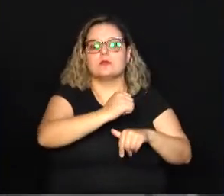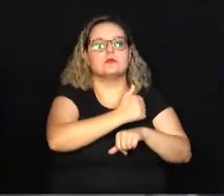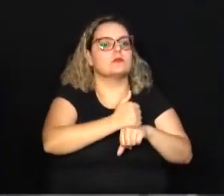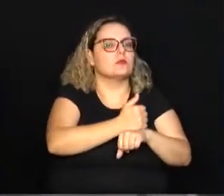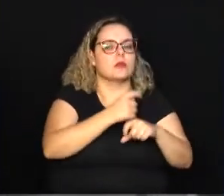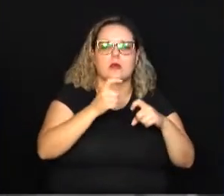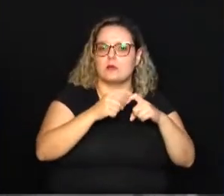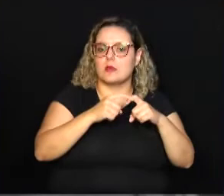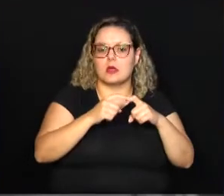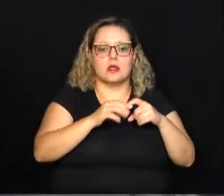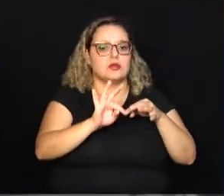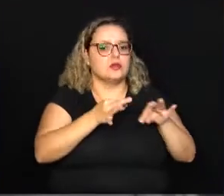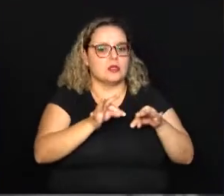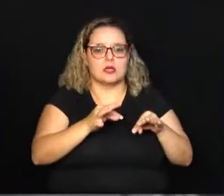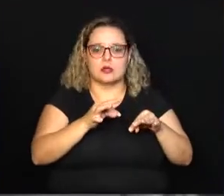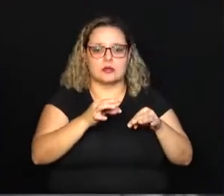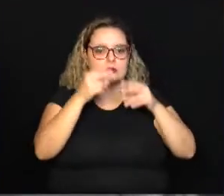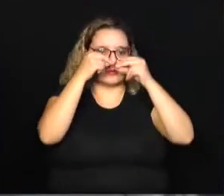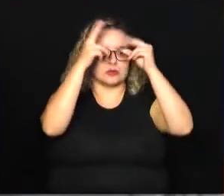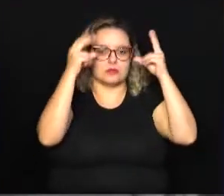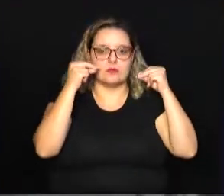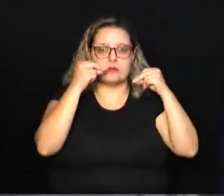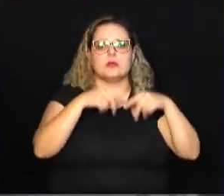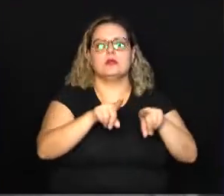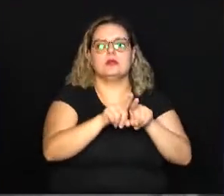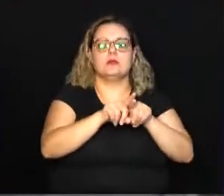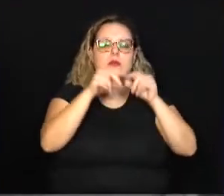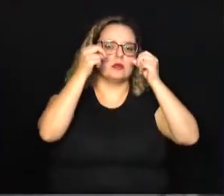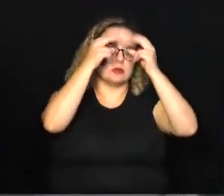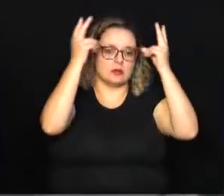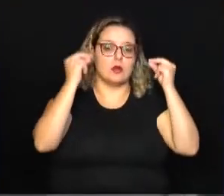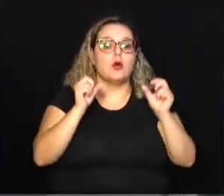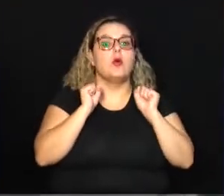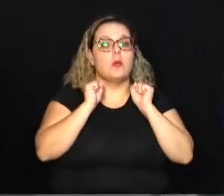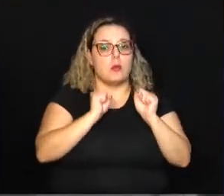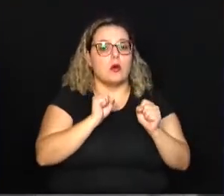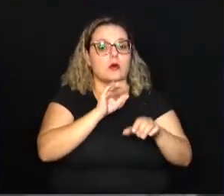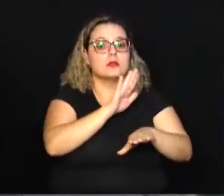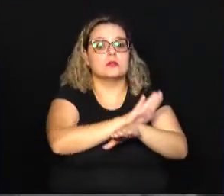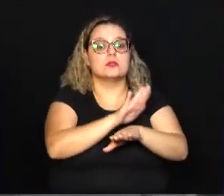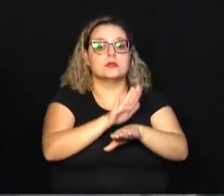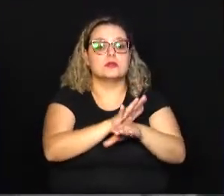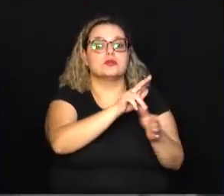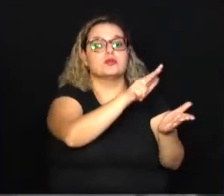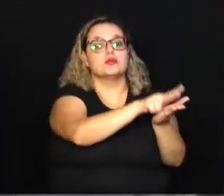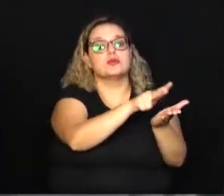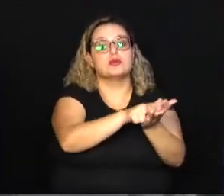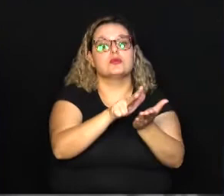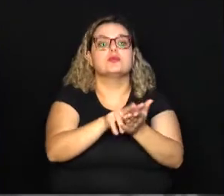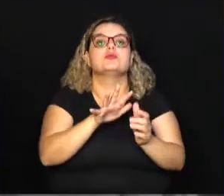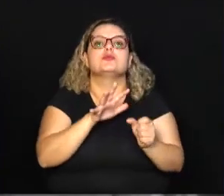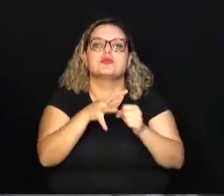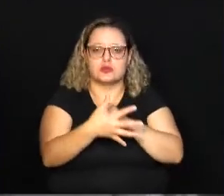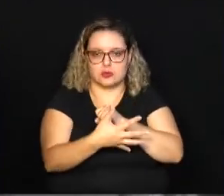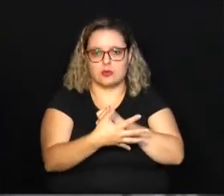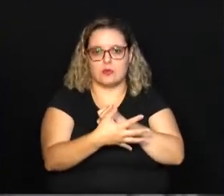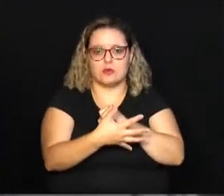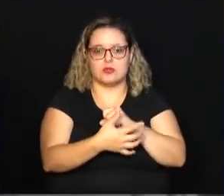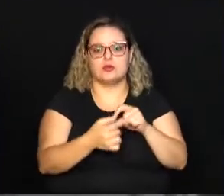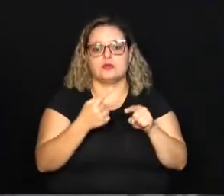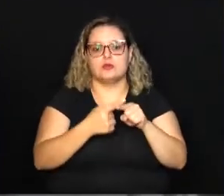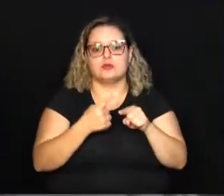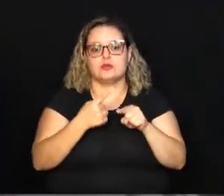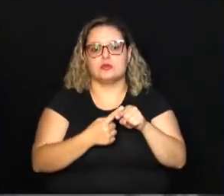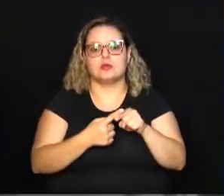enfermeiro, técnico de enfermagem, possam acudir aos leitos e às enfermarias. Por quê? Porque o pessoal está